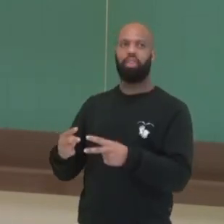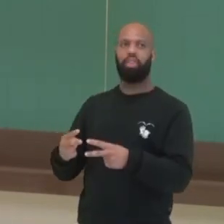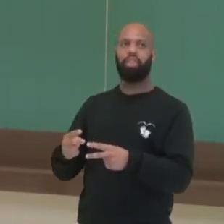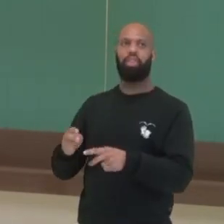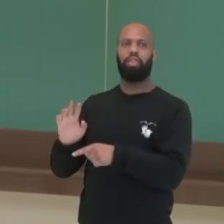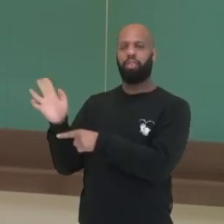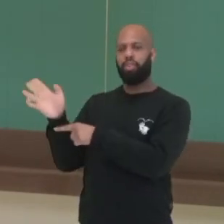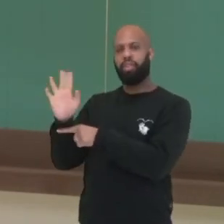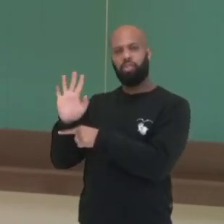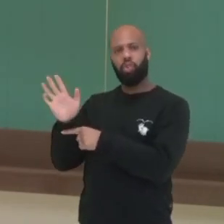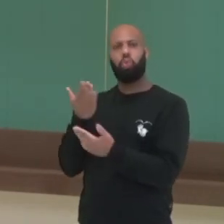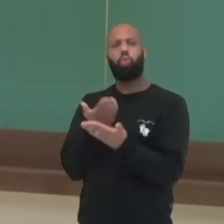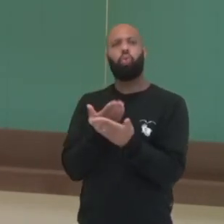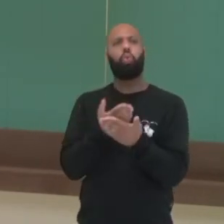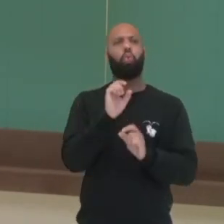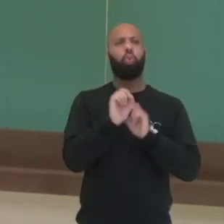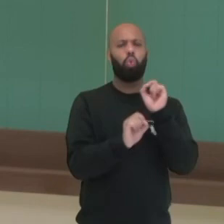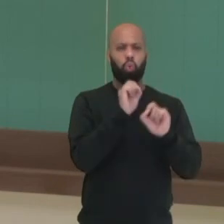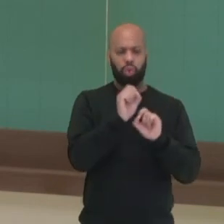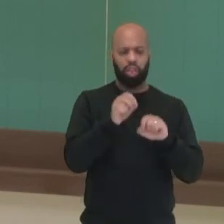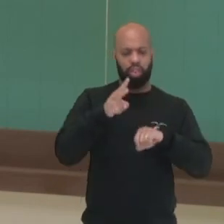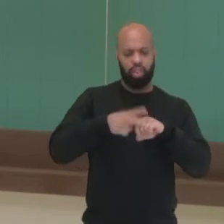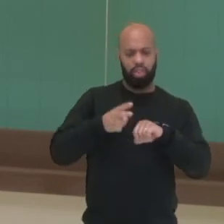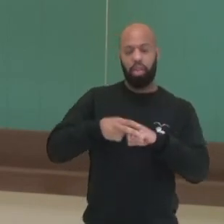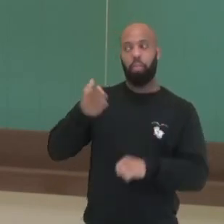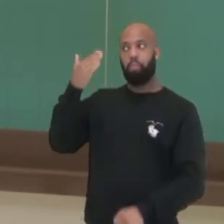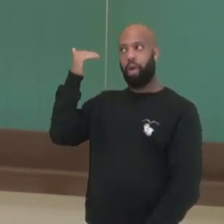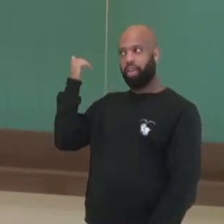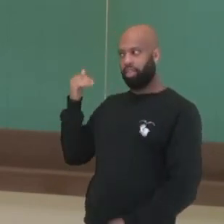Bom, exército. Neste vídeo, nós falamos sobre o